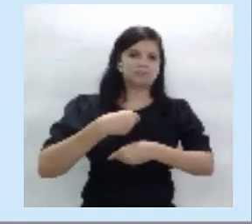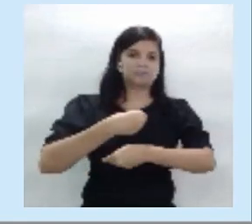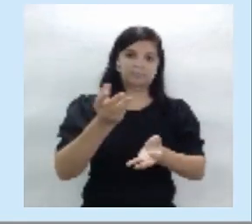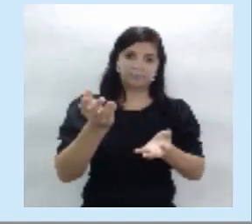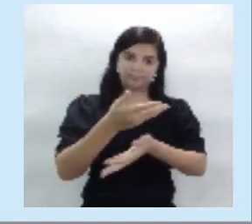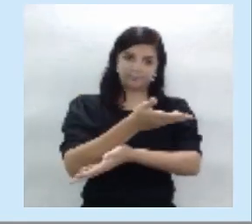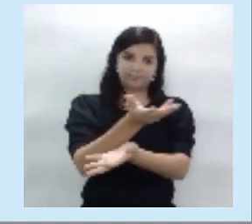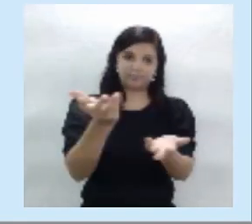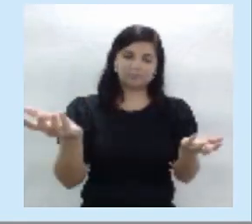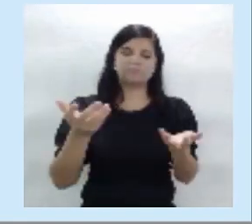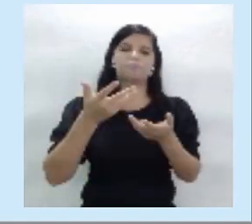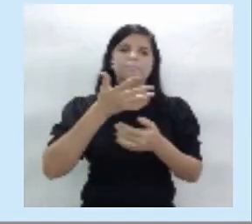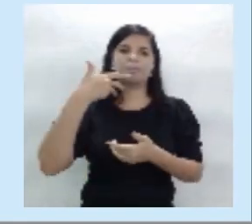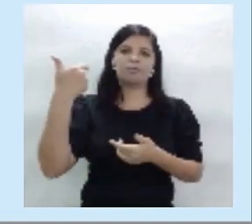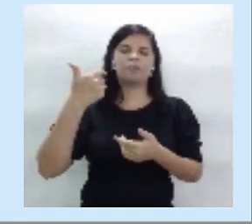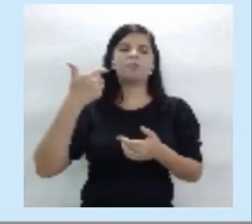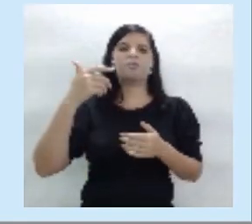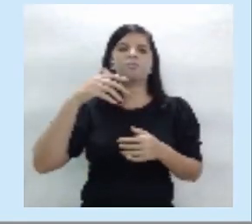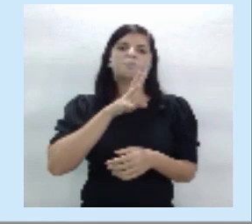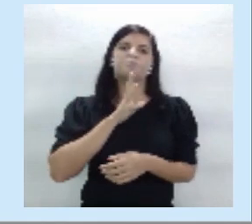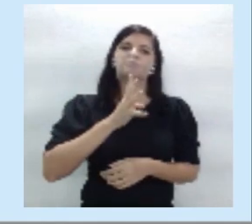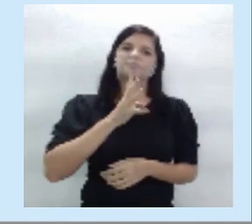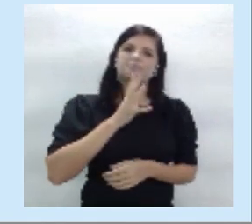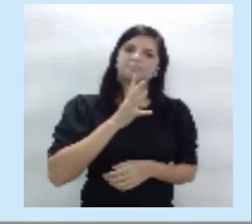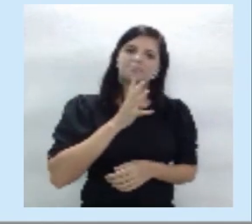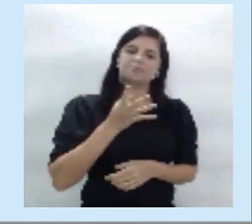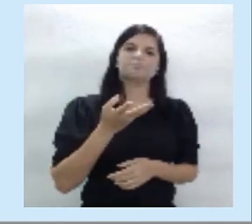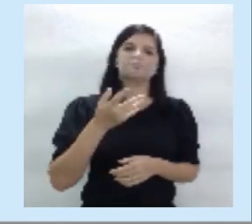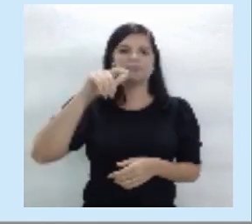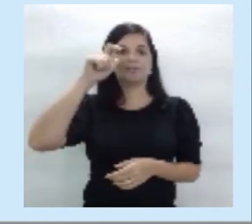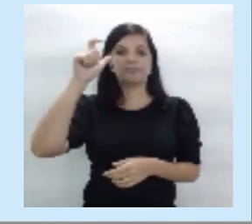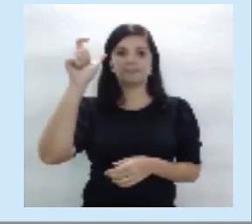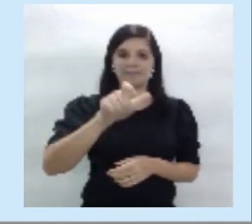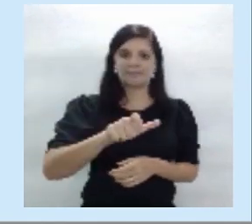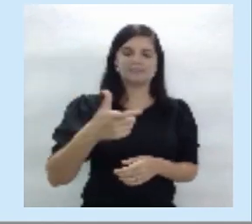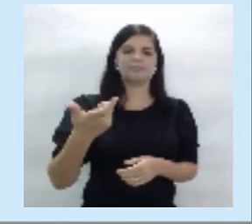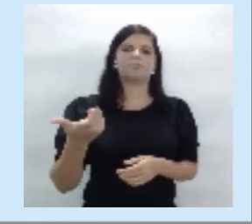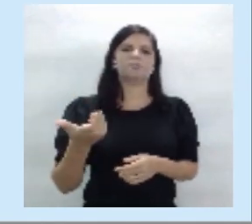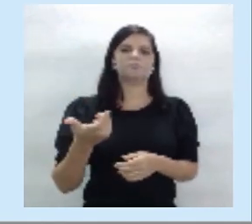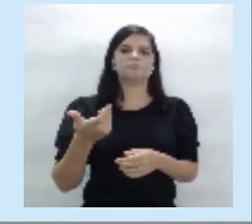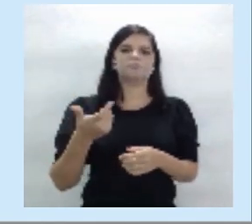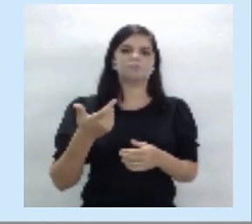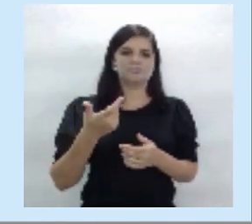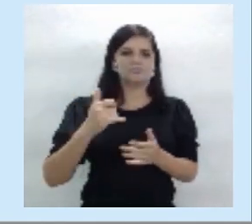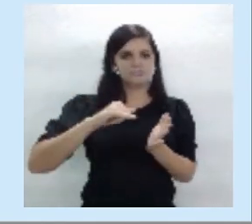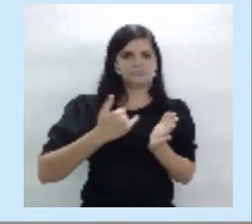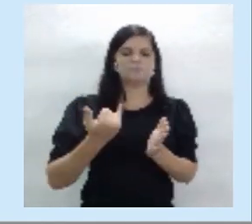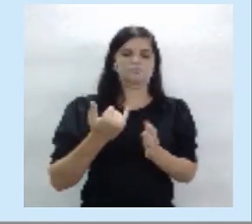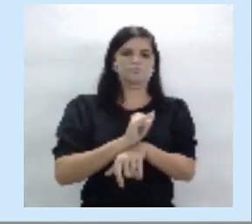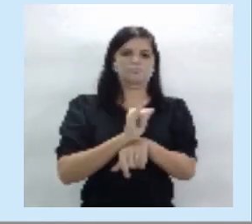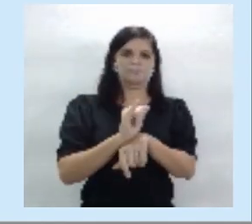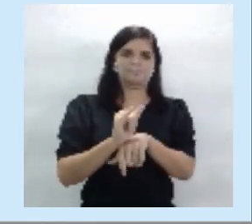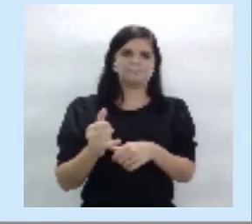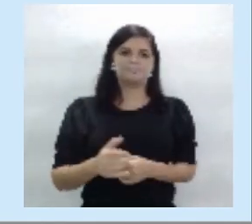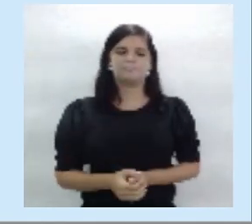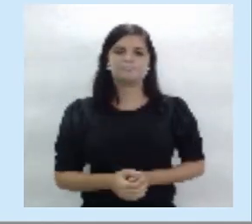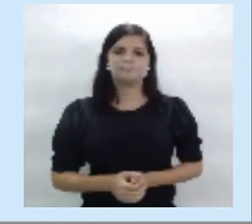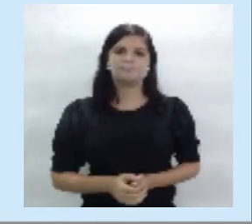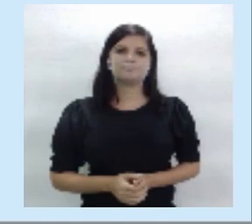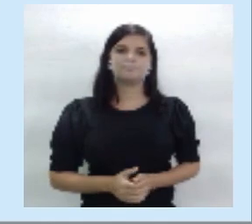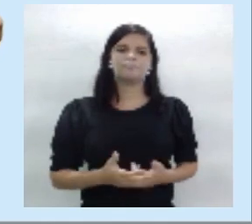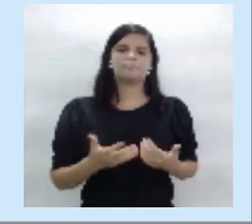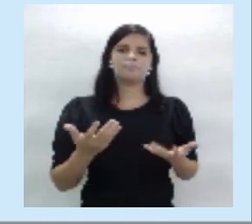Para melhorar o nível de conhecimento de vocês, tá? Então é interessante que vocês também se inscrevam no canal. Ok, oitavo